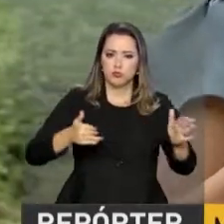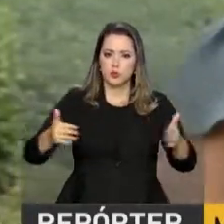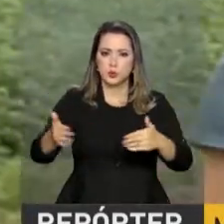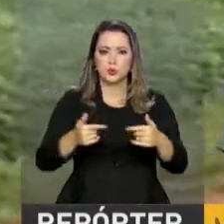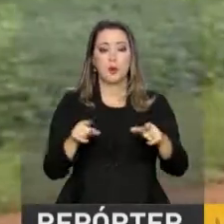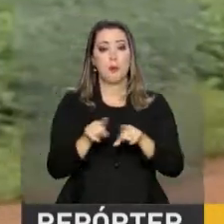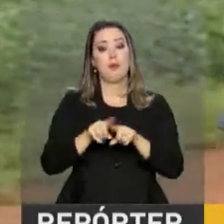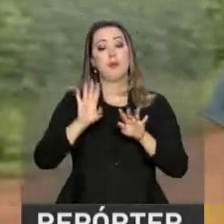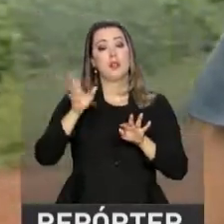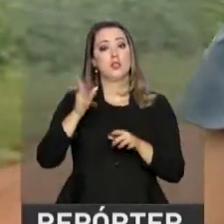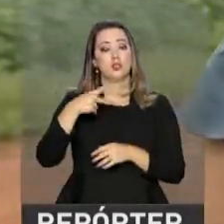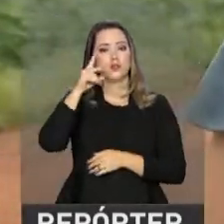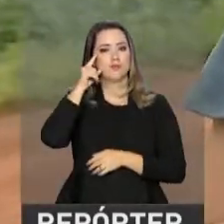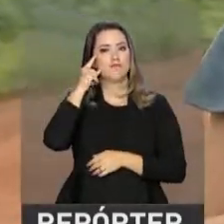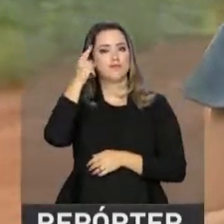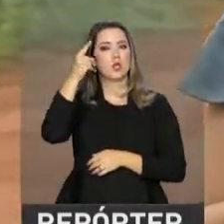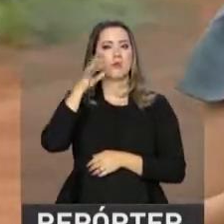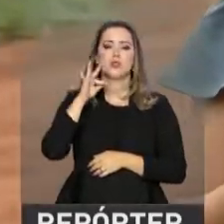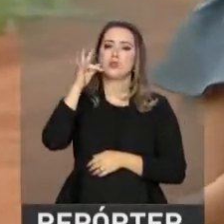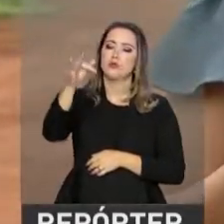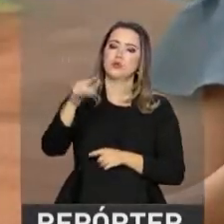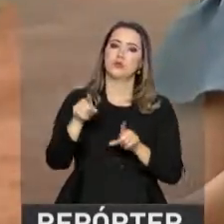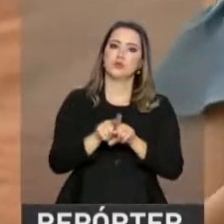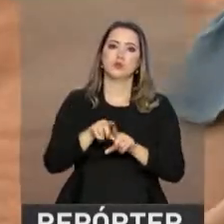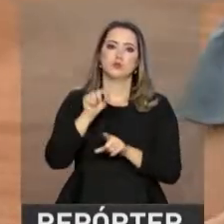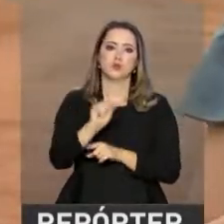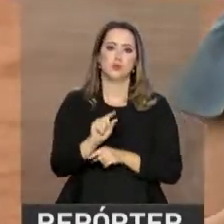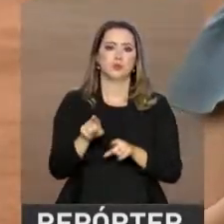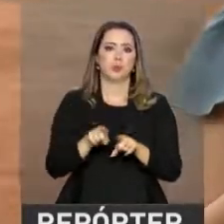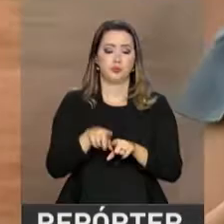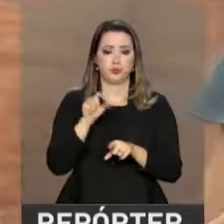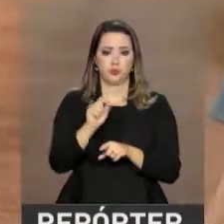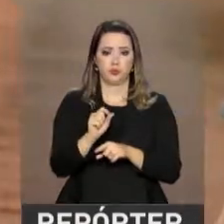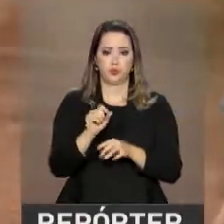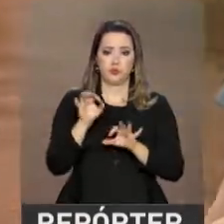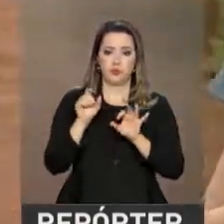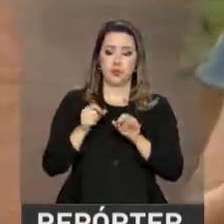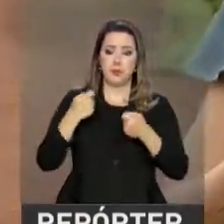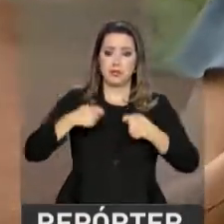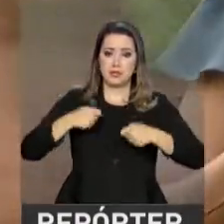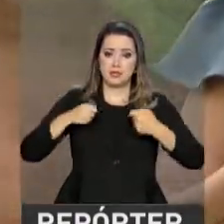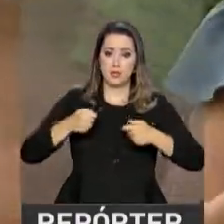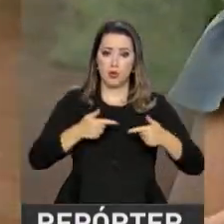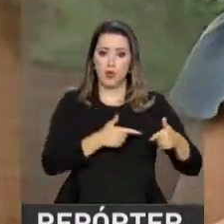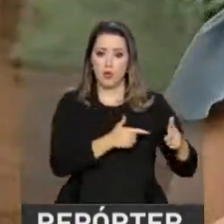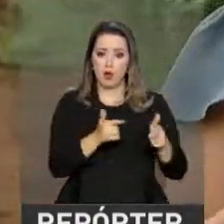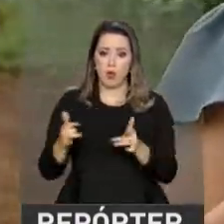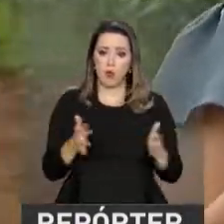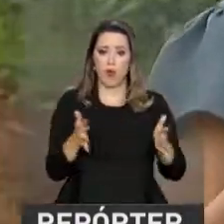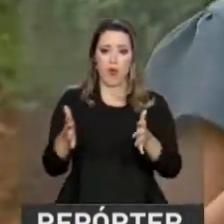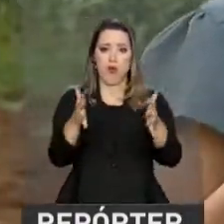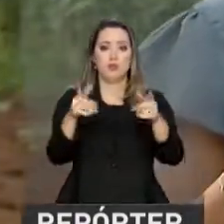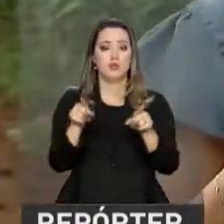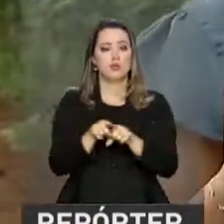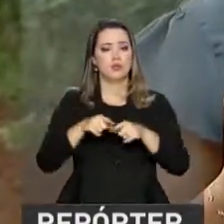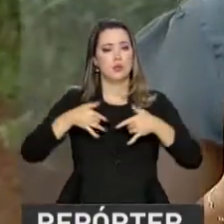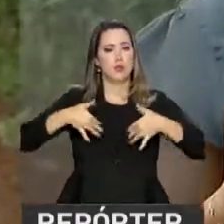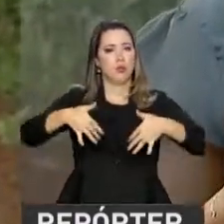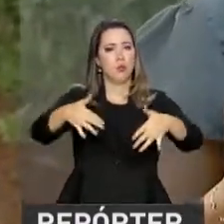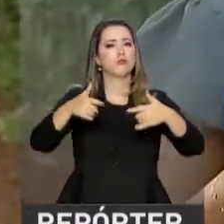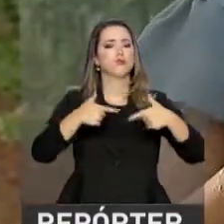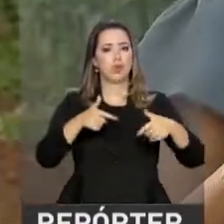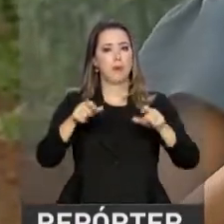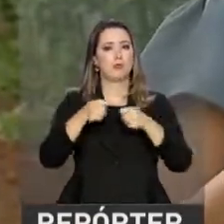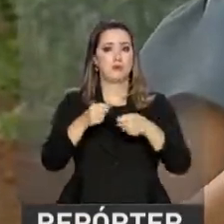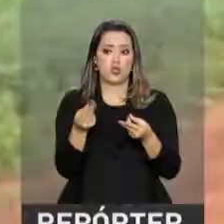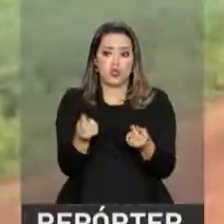já estão pensando na próxima safra. Esta é a época do ano que eles param para comprar sementes, defensivos, contratar funcionários. Mas haja